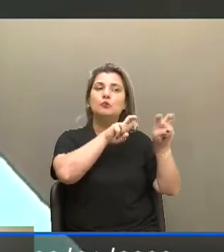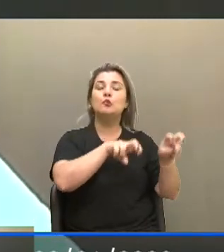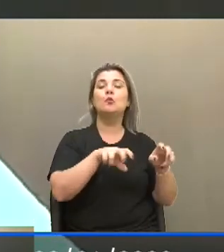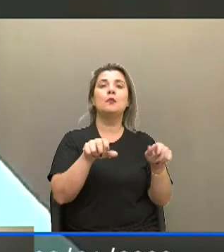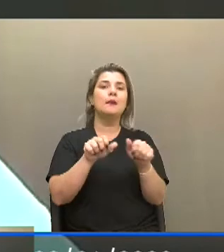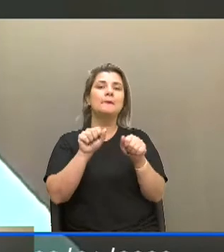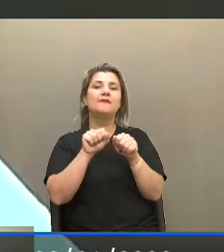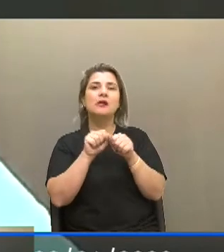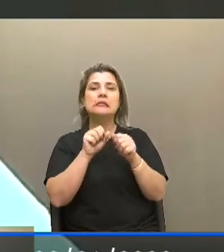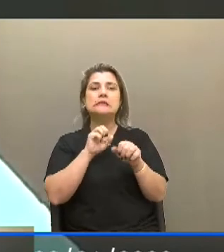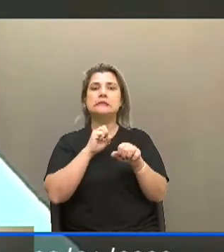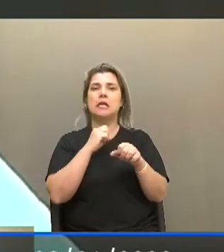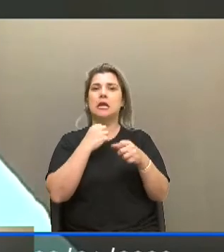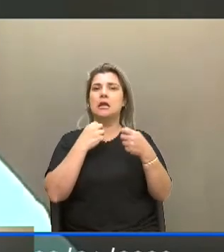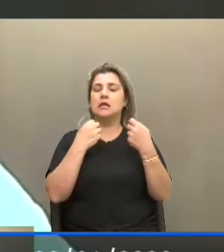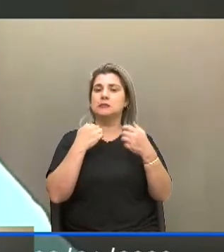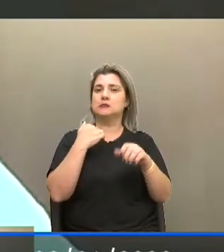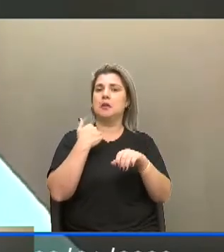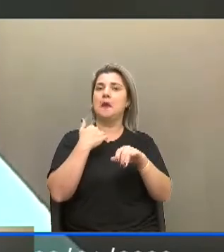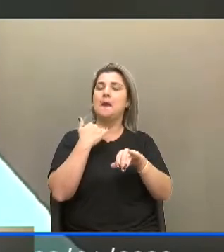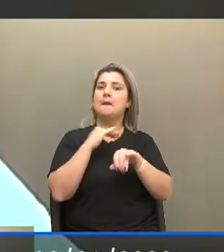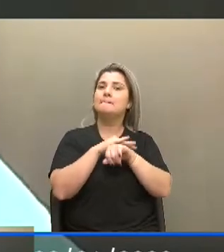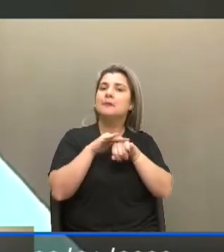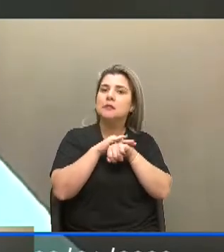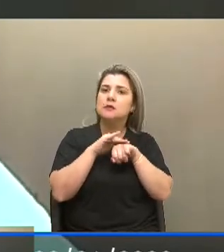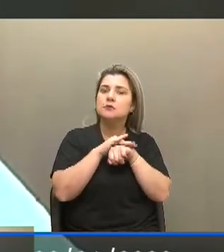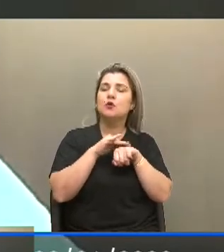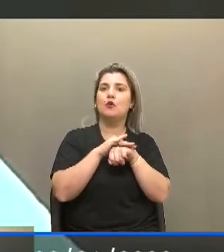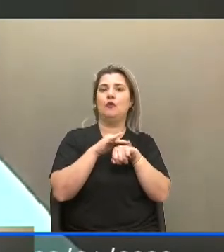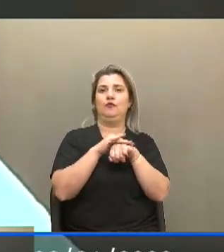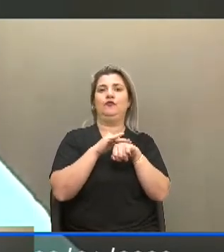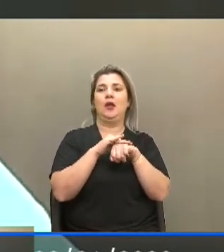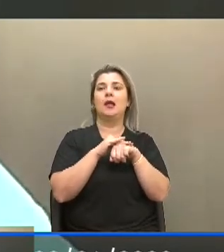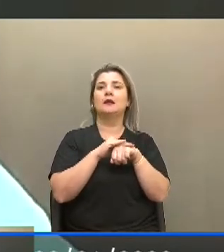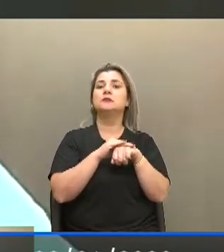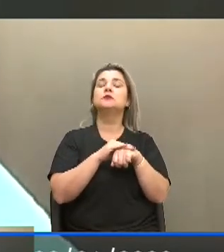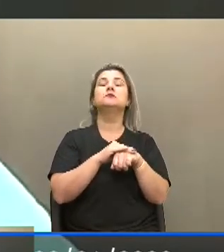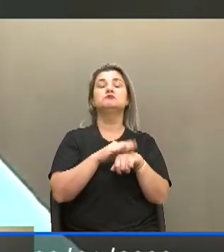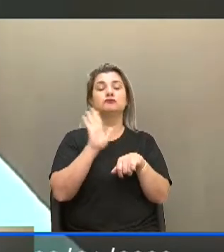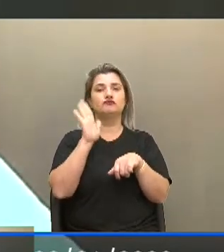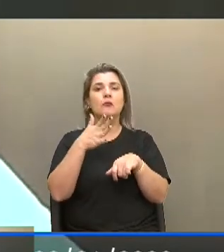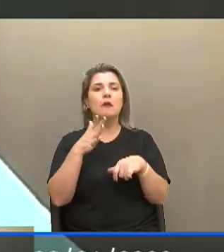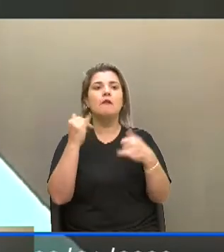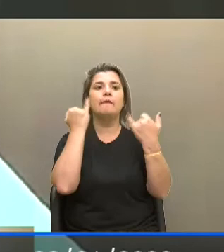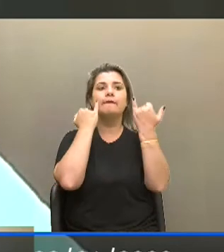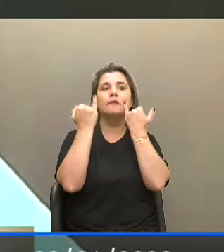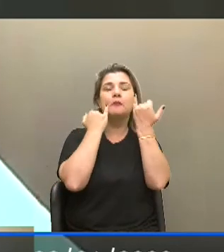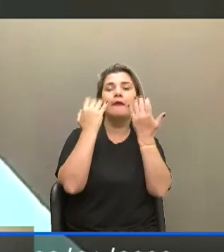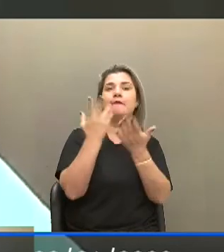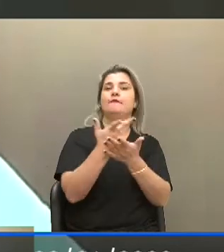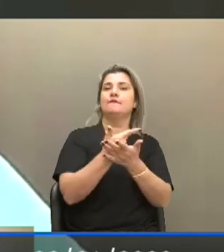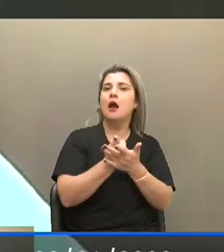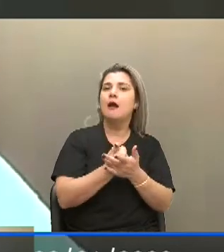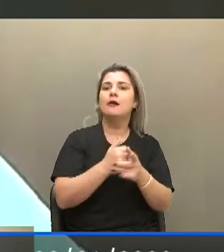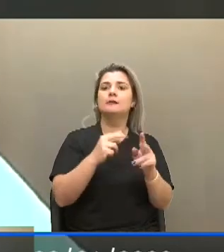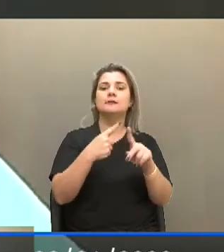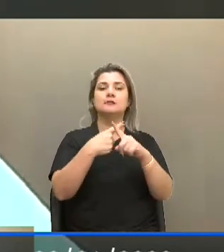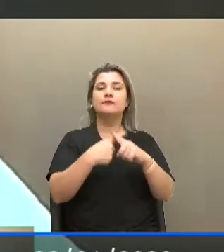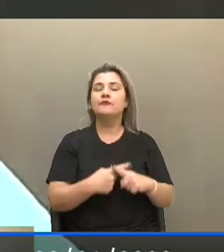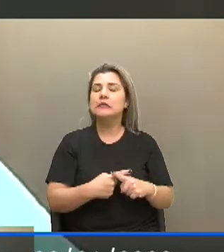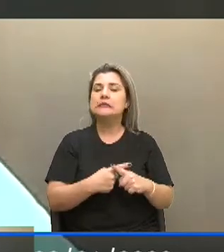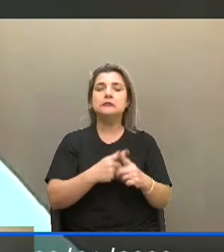possamos encontrar o melhor caminho. Eu tenho dito reiteradas vezes, desde o início